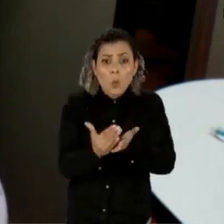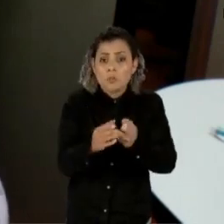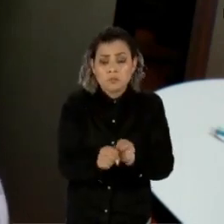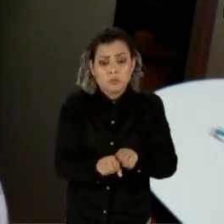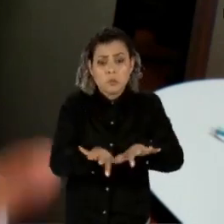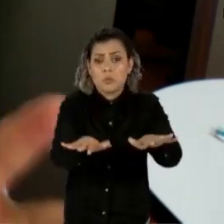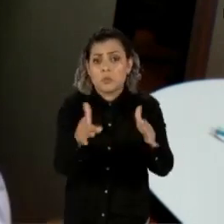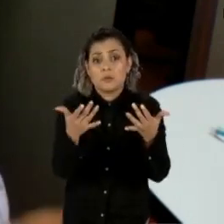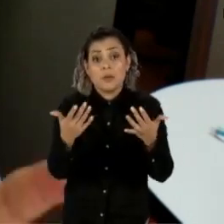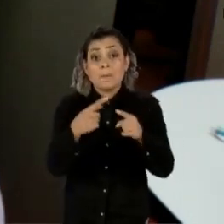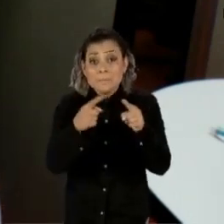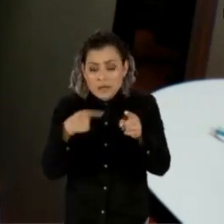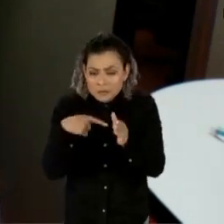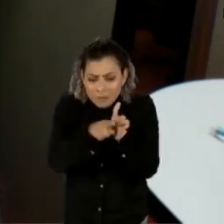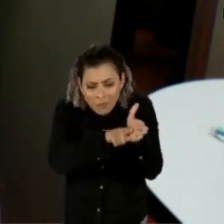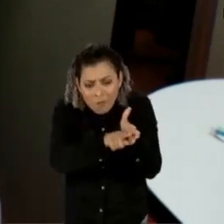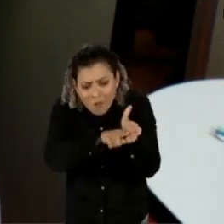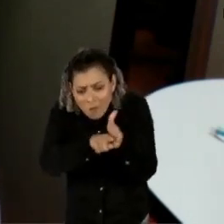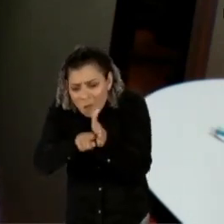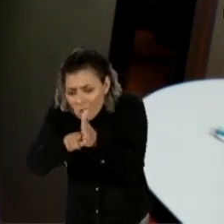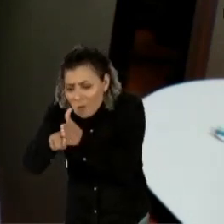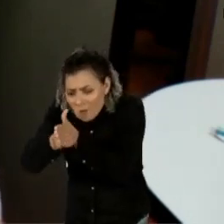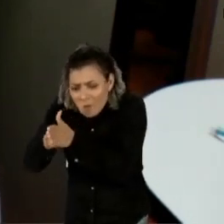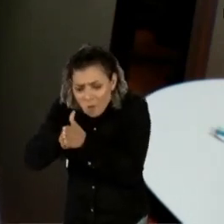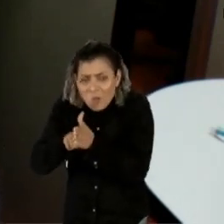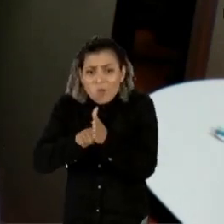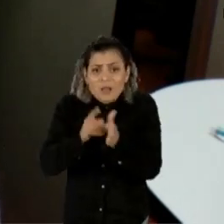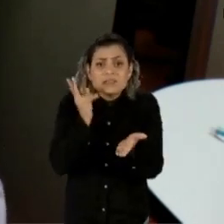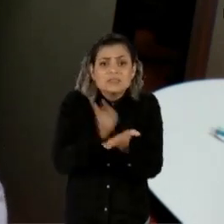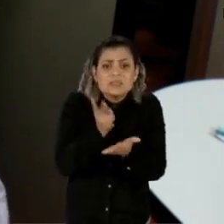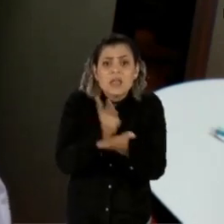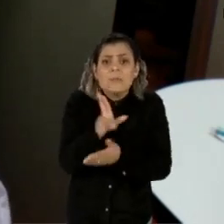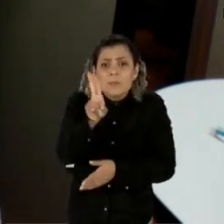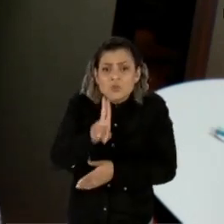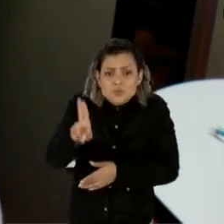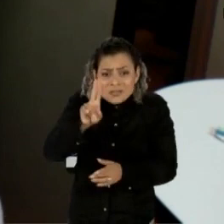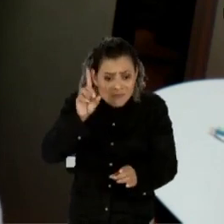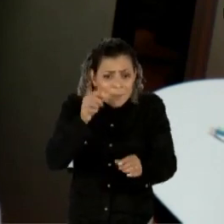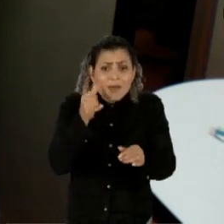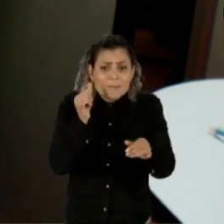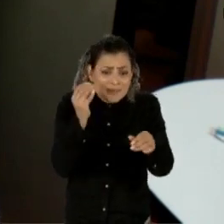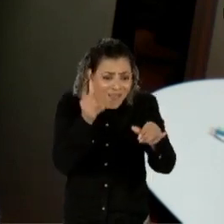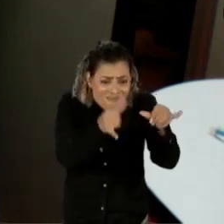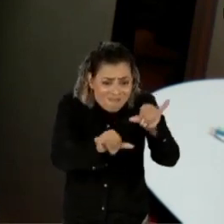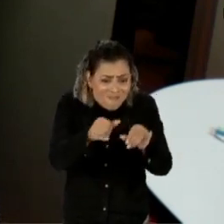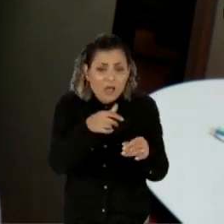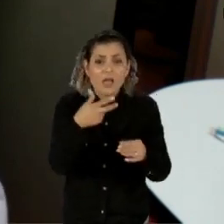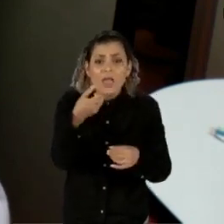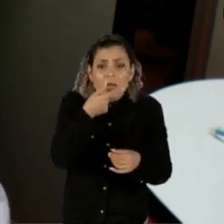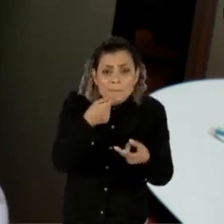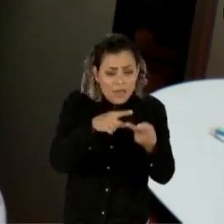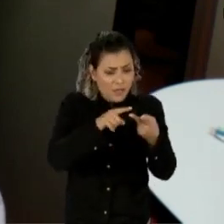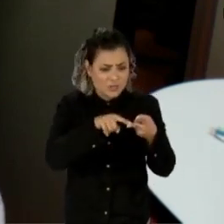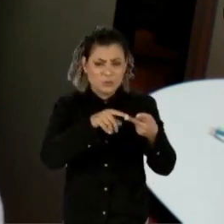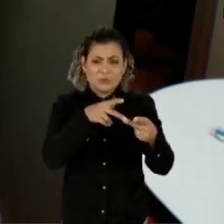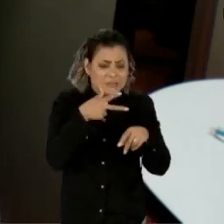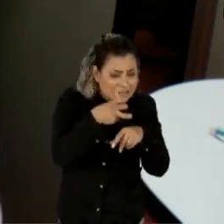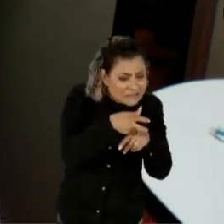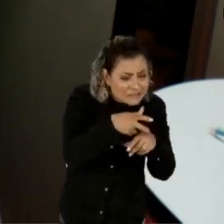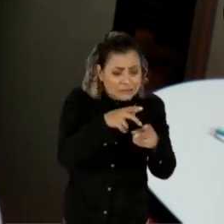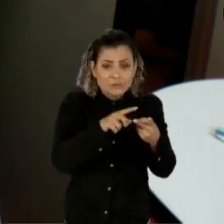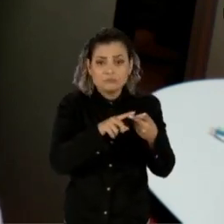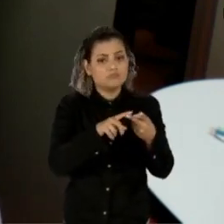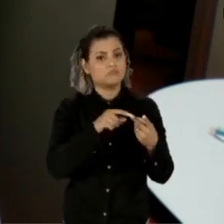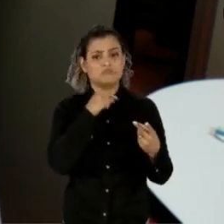e era e todos os painéis que a gente usava clique aqui para fazer o diagnóstico essa dessa fase toda a gente não conseguia isso ele acabou